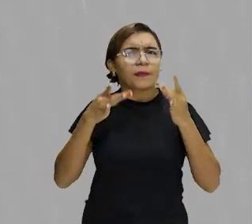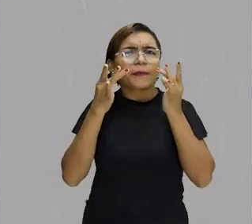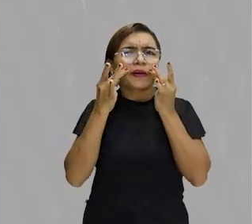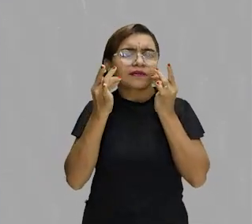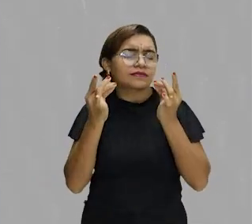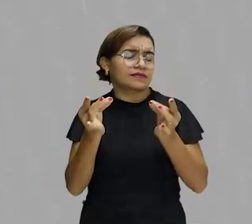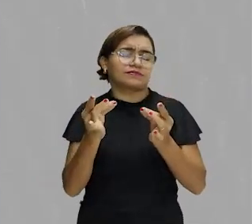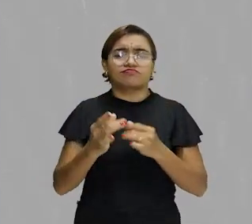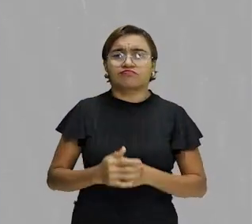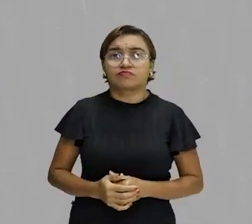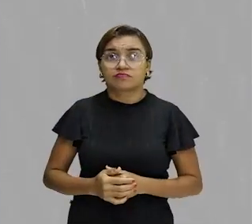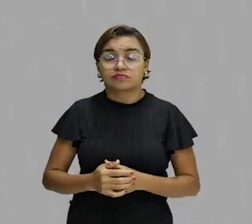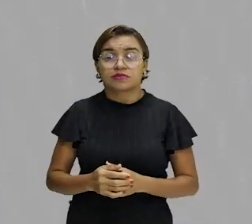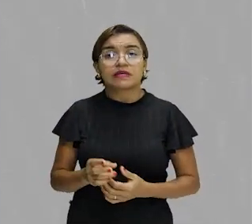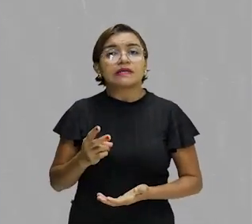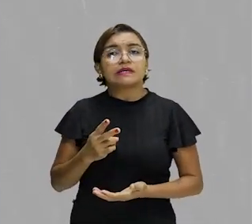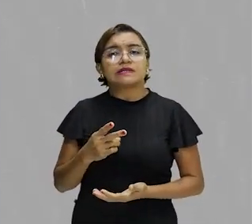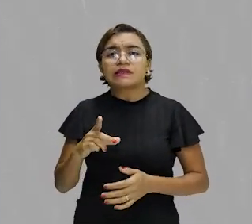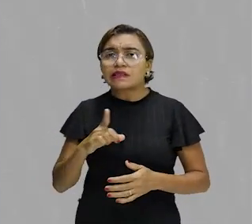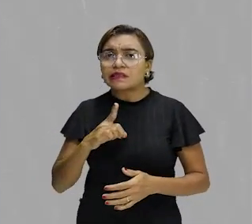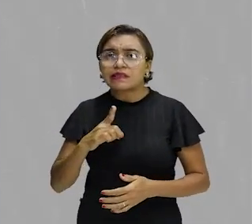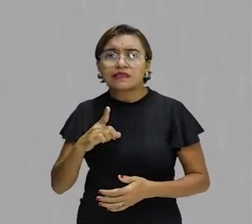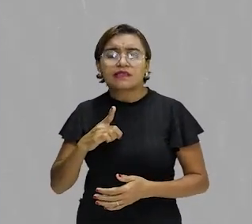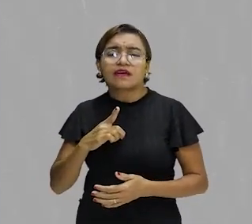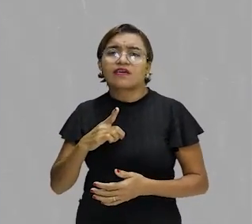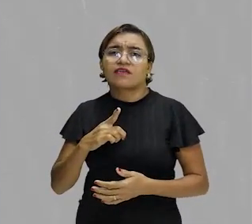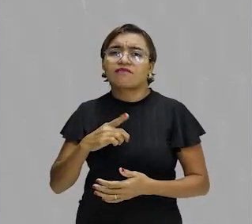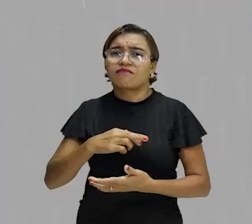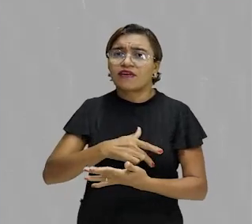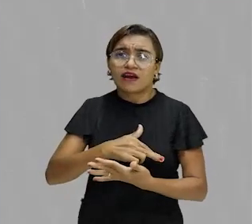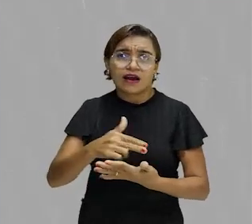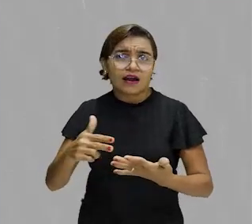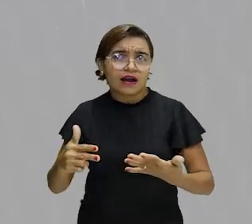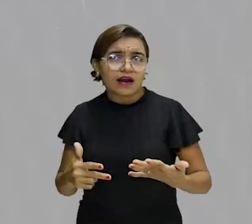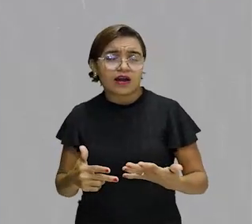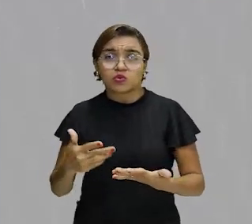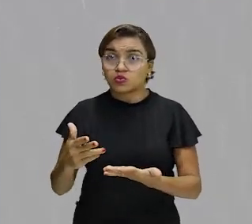que faz o caminho contrário, tá? Eu tenho f de x,